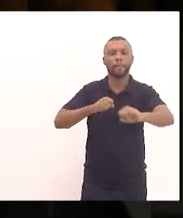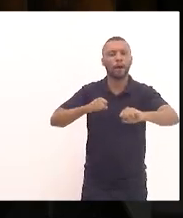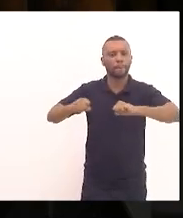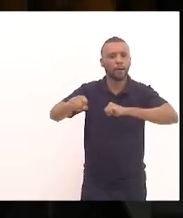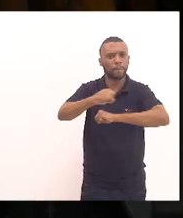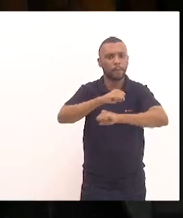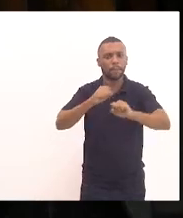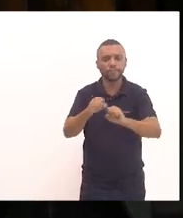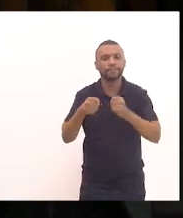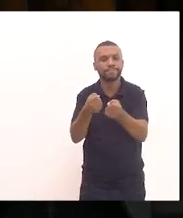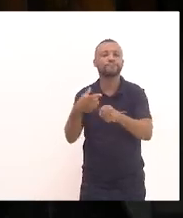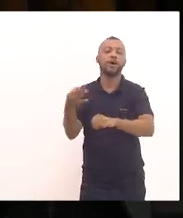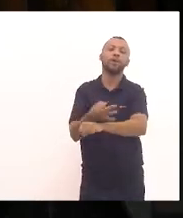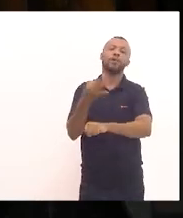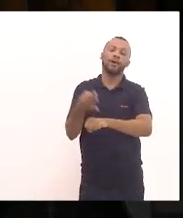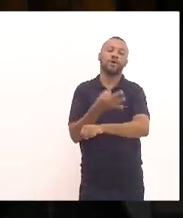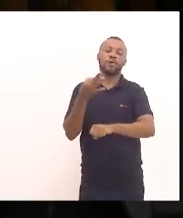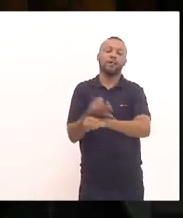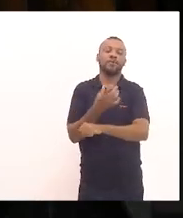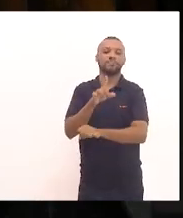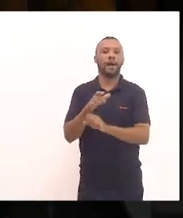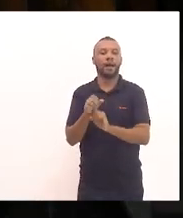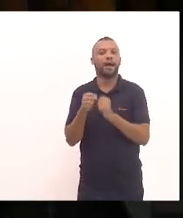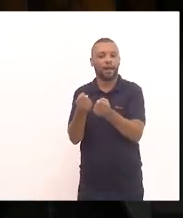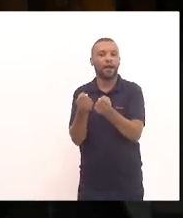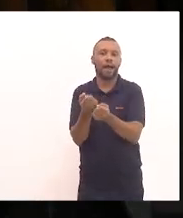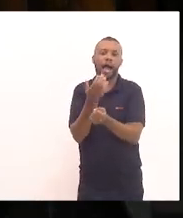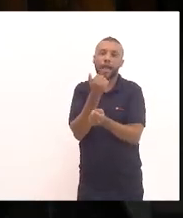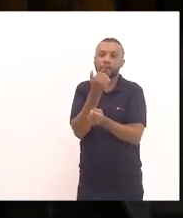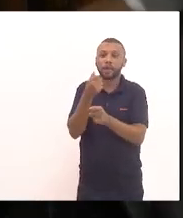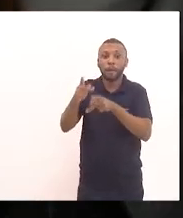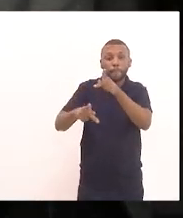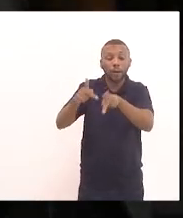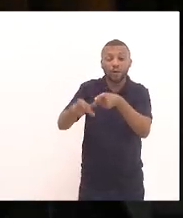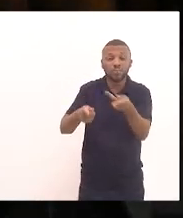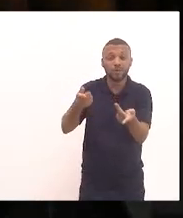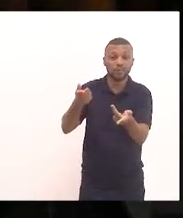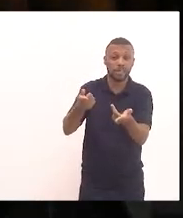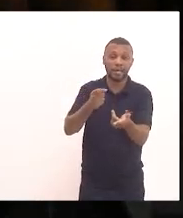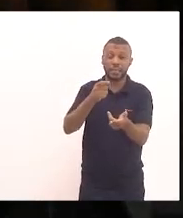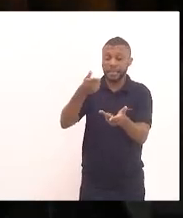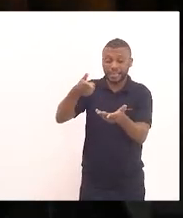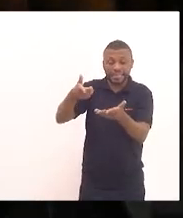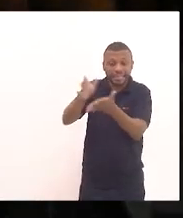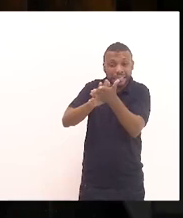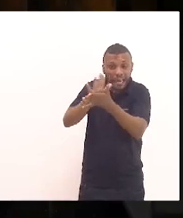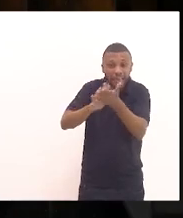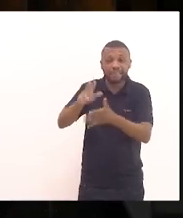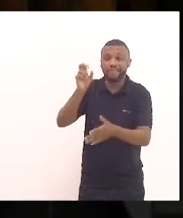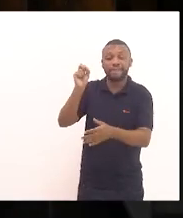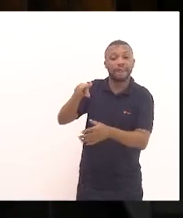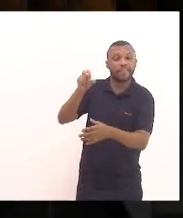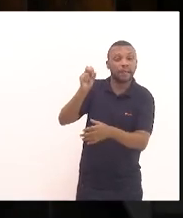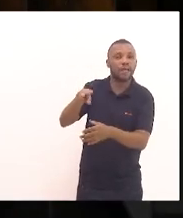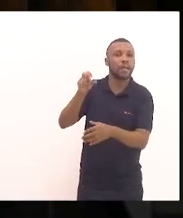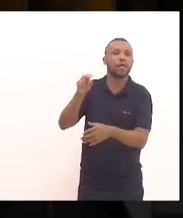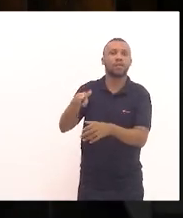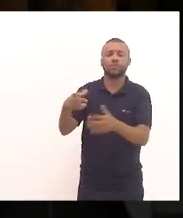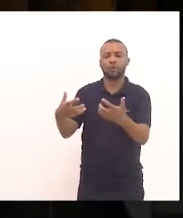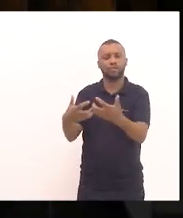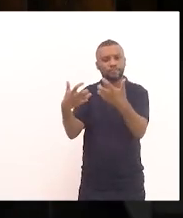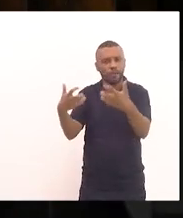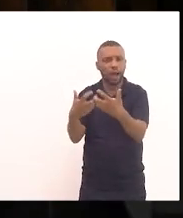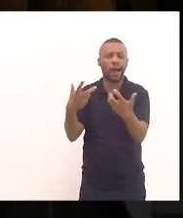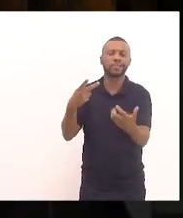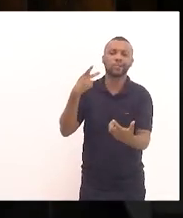estão na resistência para alimentar o nosso povo, sem envenenar os trabalhadores, sem colocar veneno no alface e no